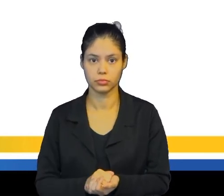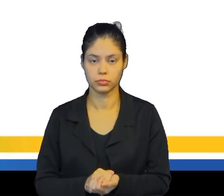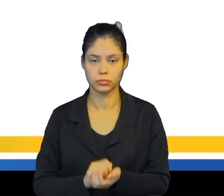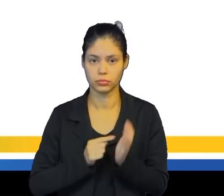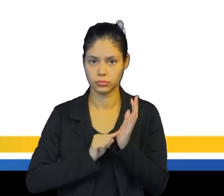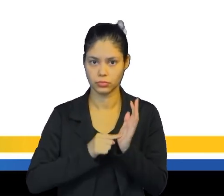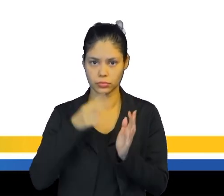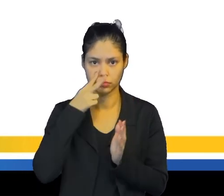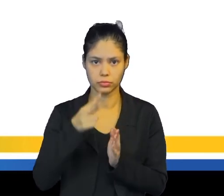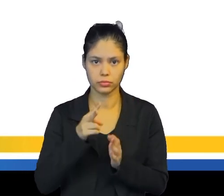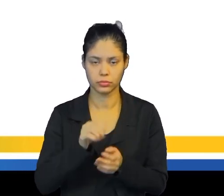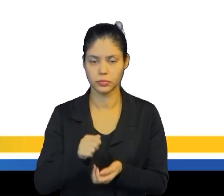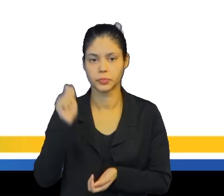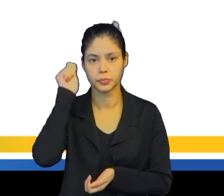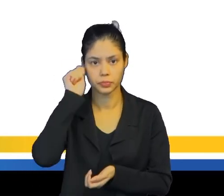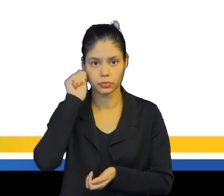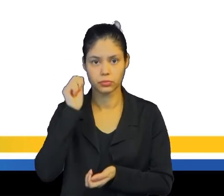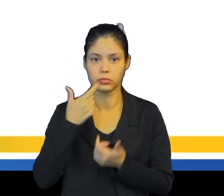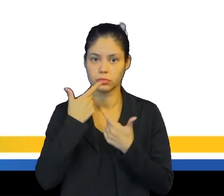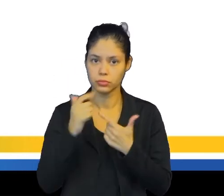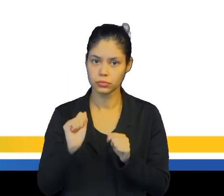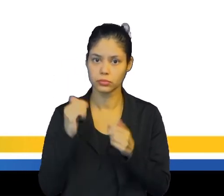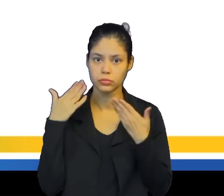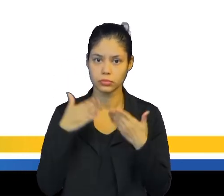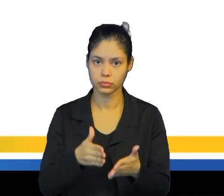o ponto de vista do autor, linguagem